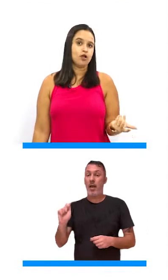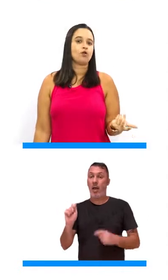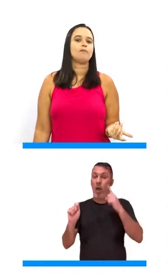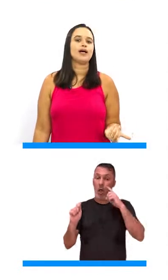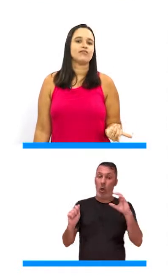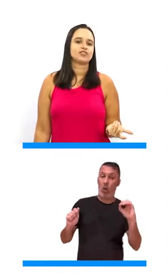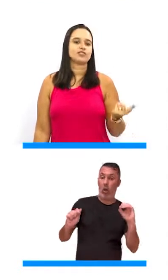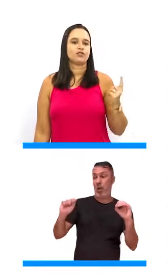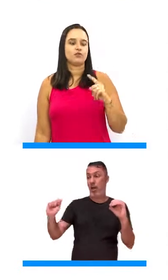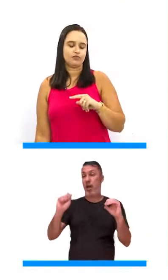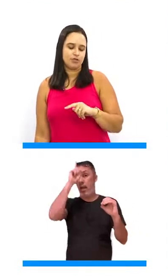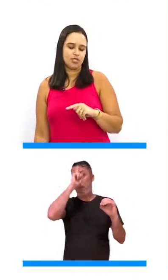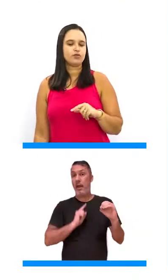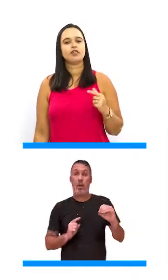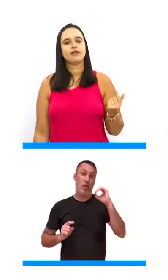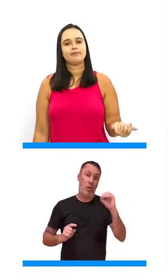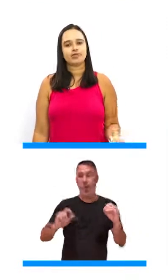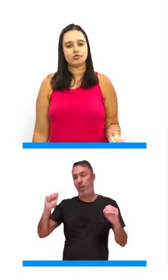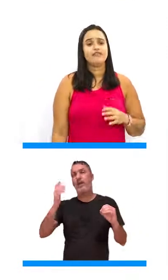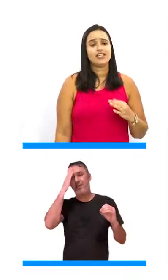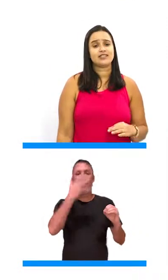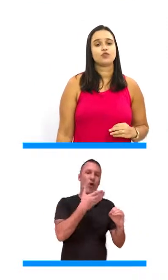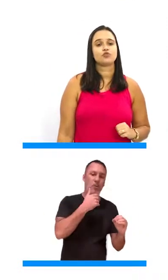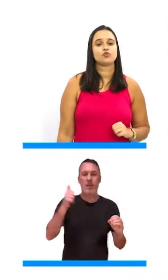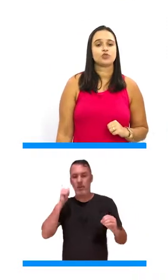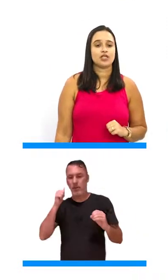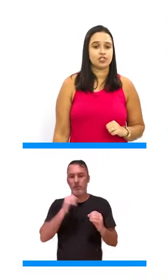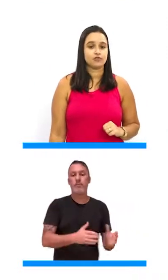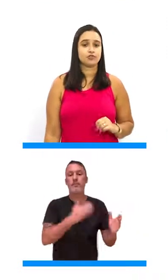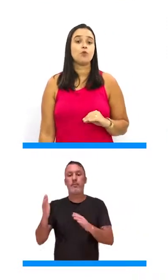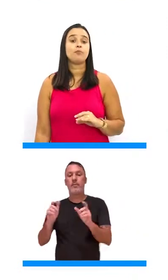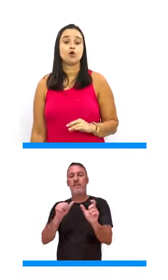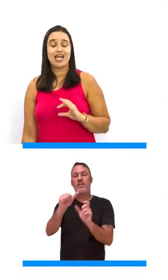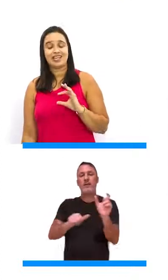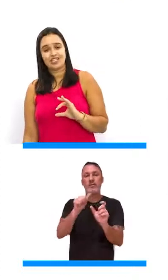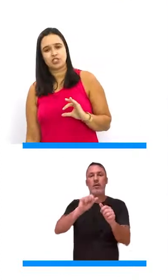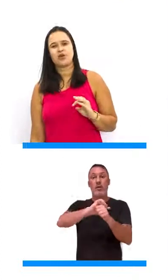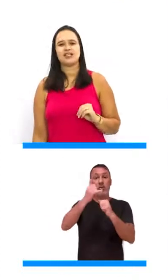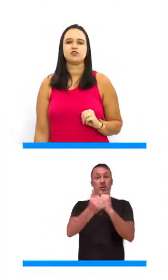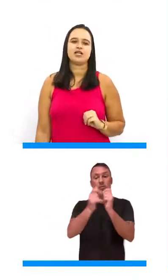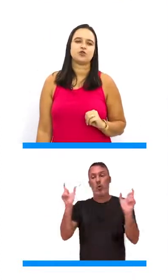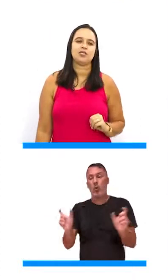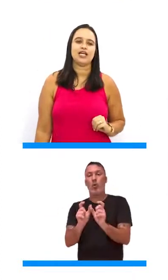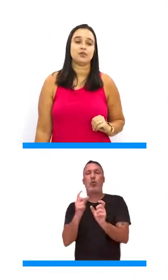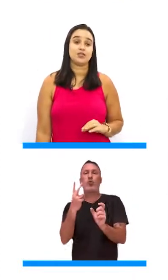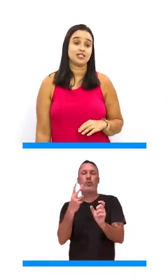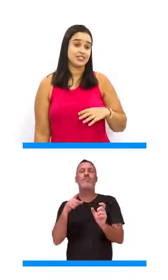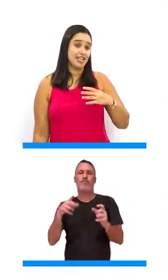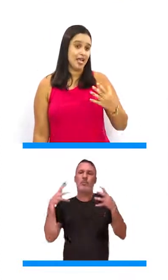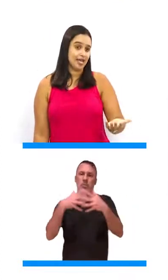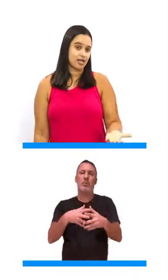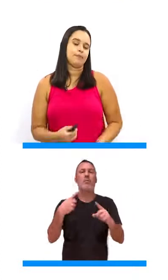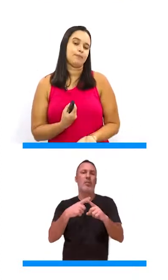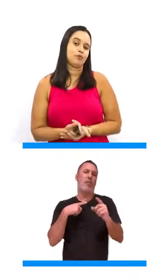amarela como palavras que são feminino e masculino. Flexão dos adjetivos compostos. Aqui já é um casinho mais complicado, porque